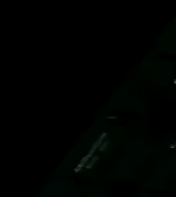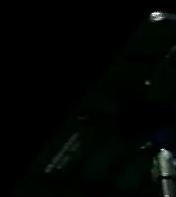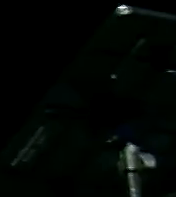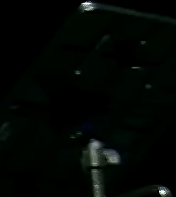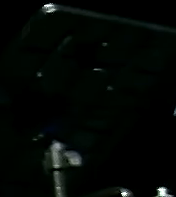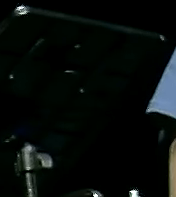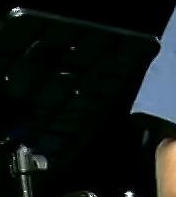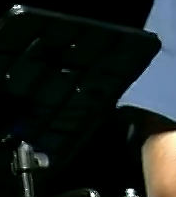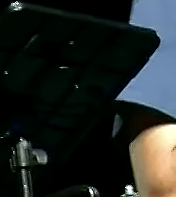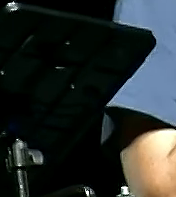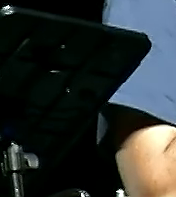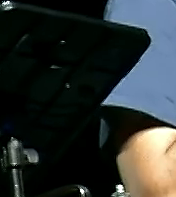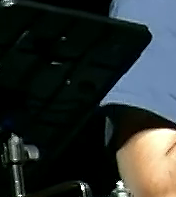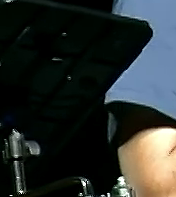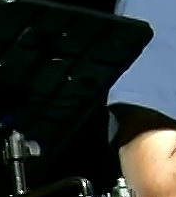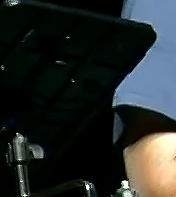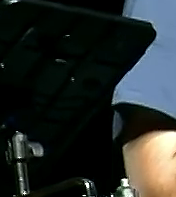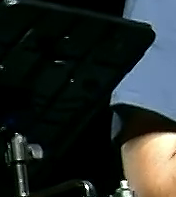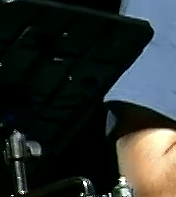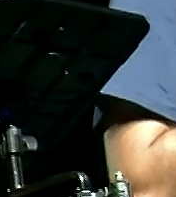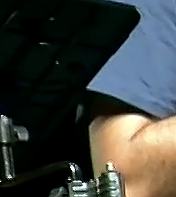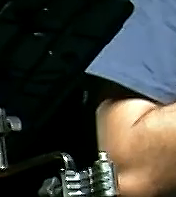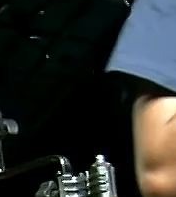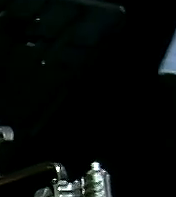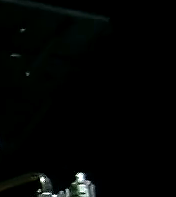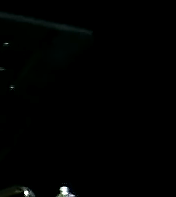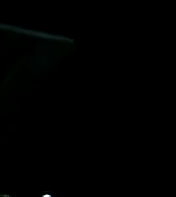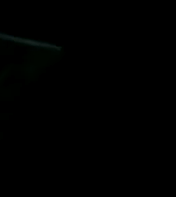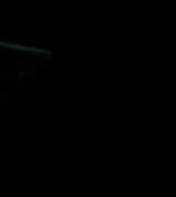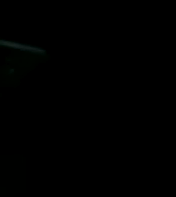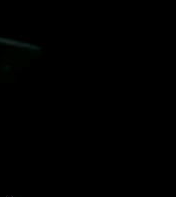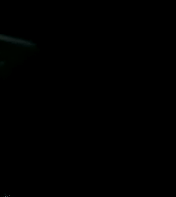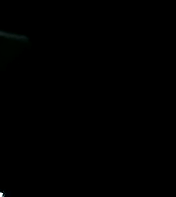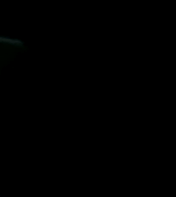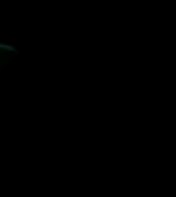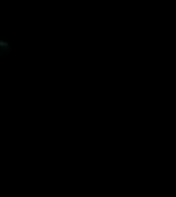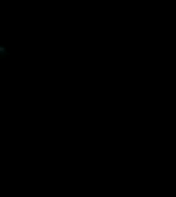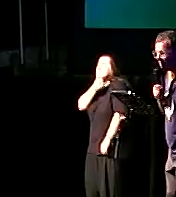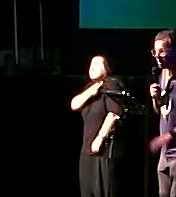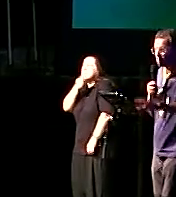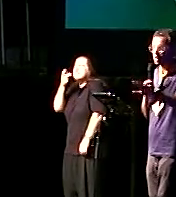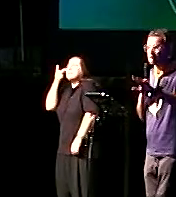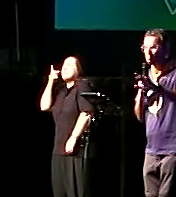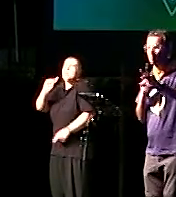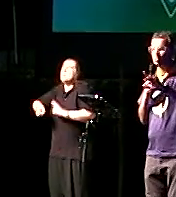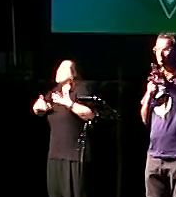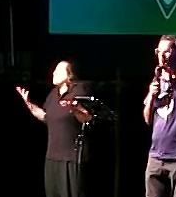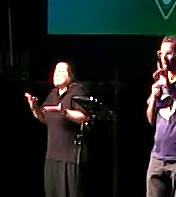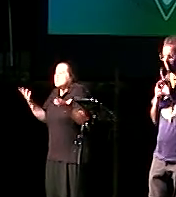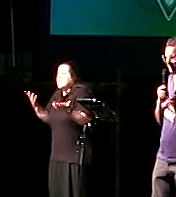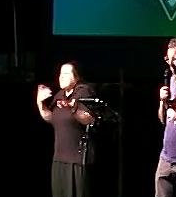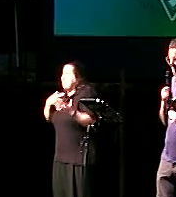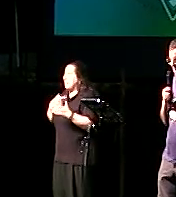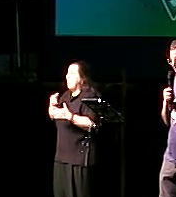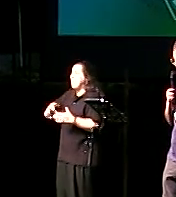um sacrifício vivo a Deus quando não nos conformamos com este mundo mas o que é que significa ser um sacrifício vivo não se esqueçam que o